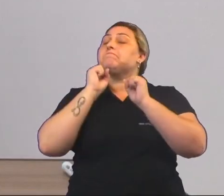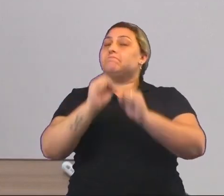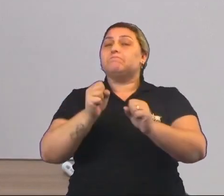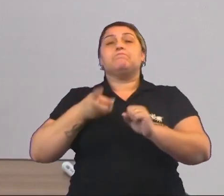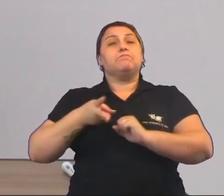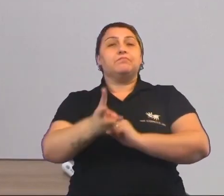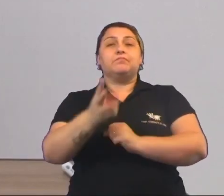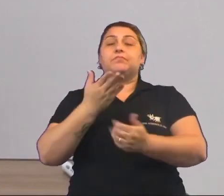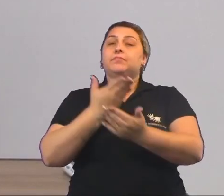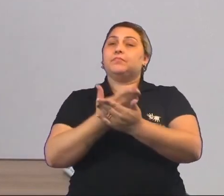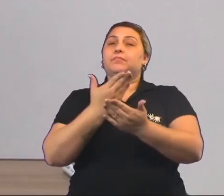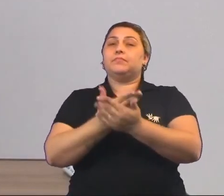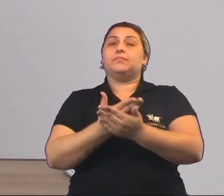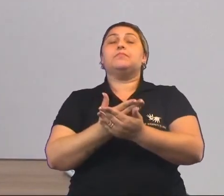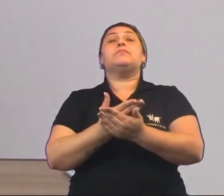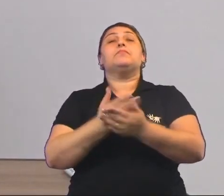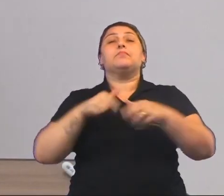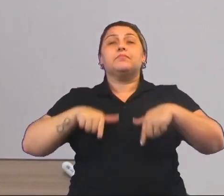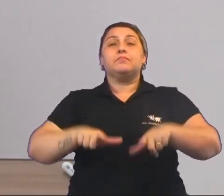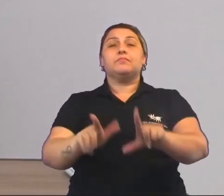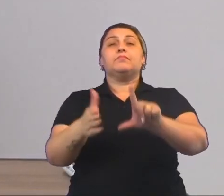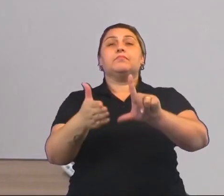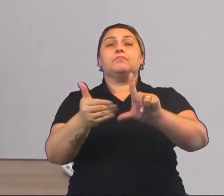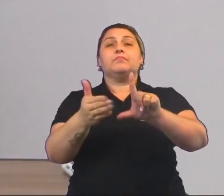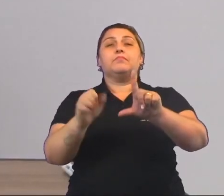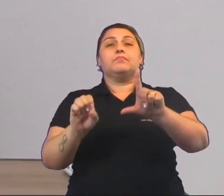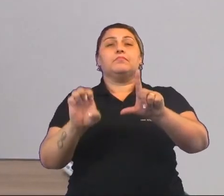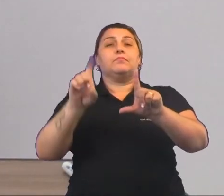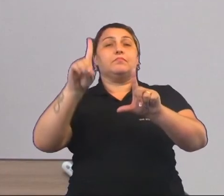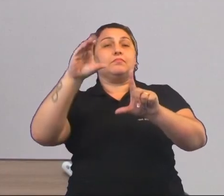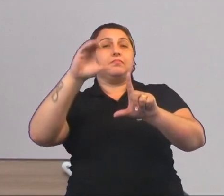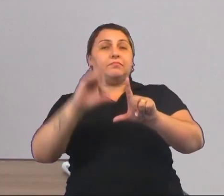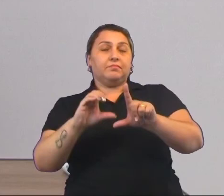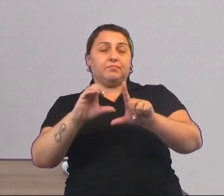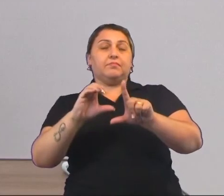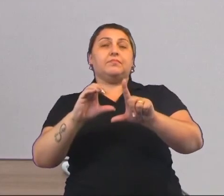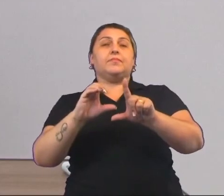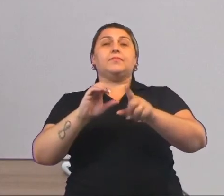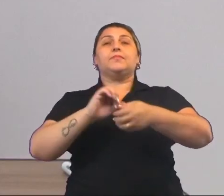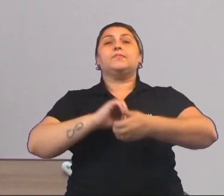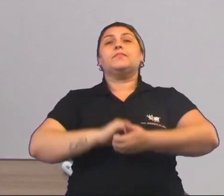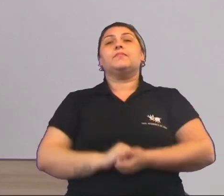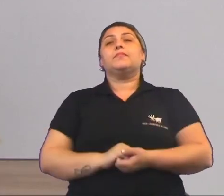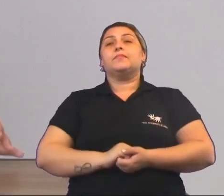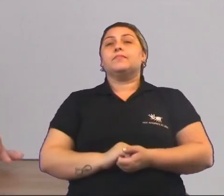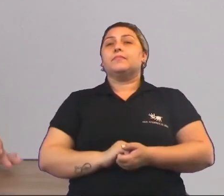pode continuar estudando, para isso é só você acessar a essa e outras aulas na nossa